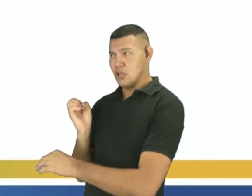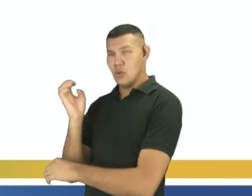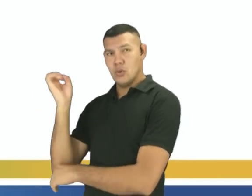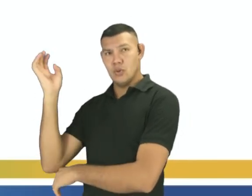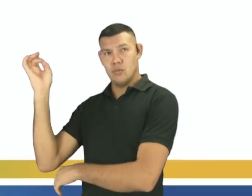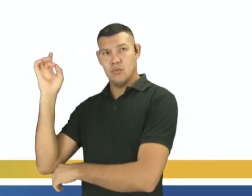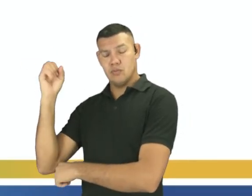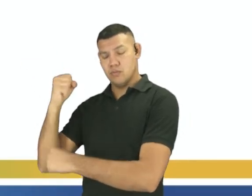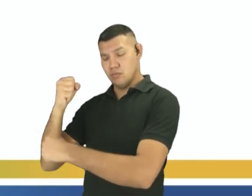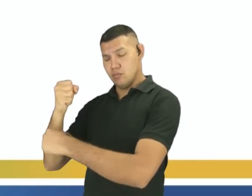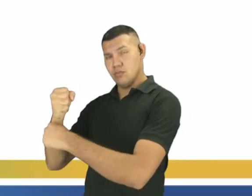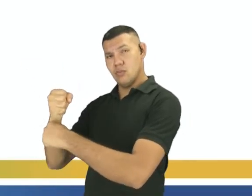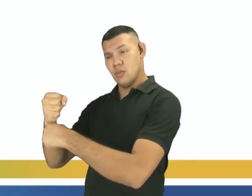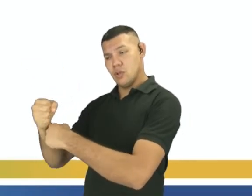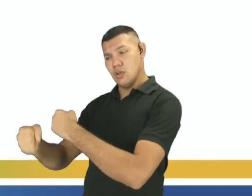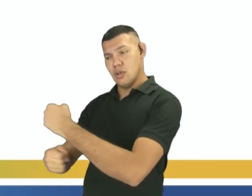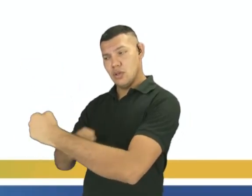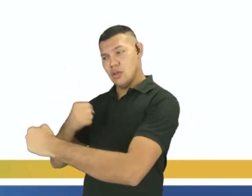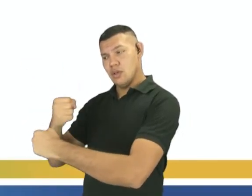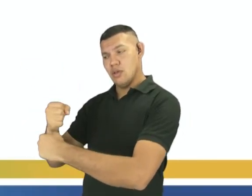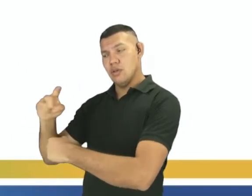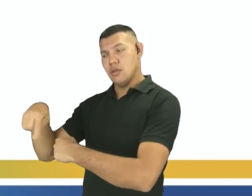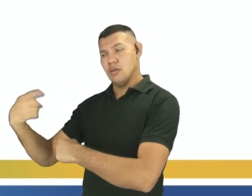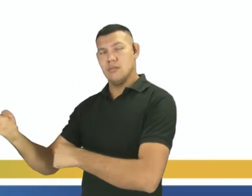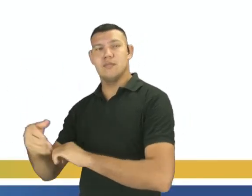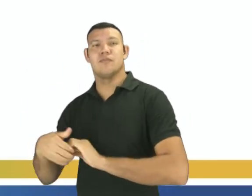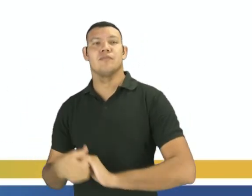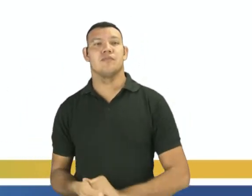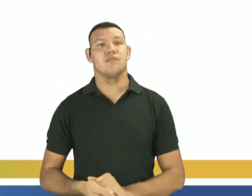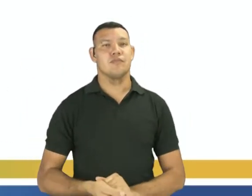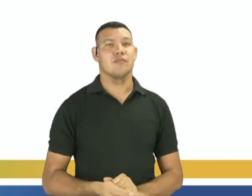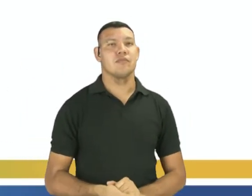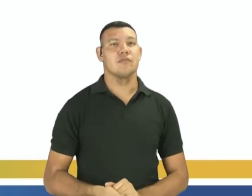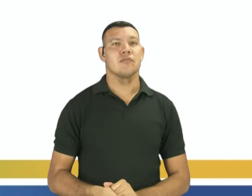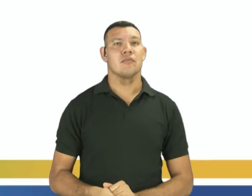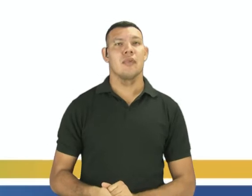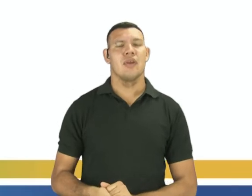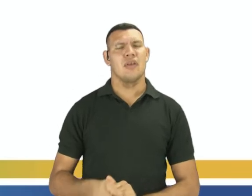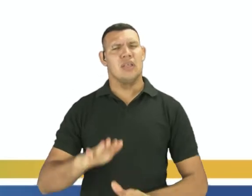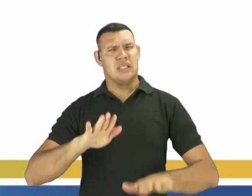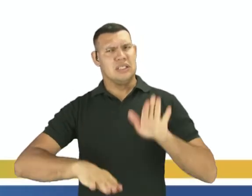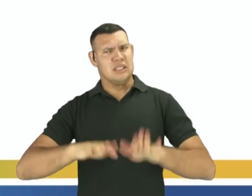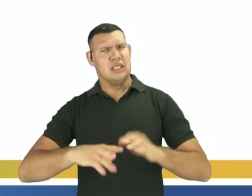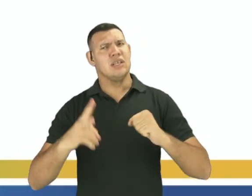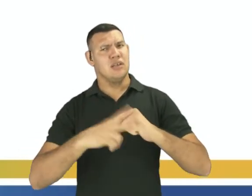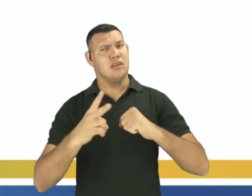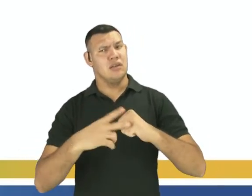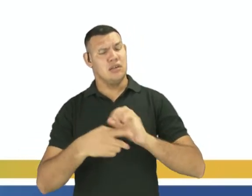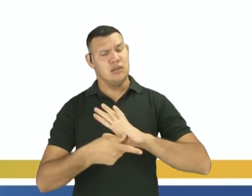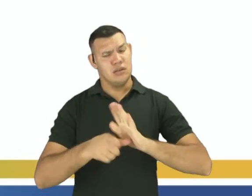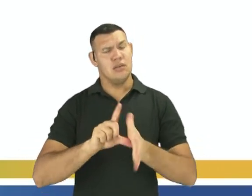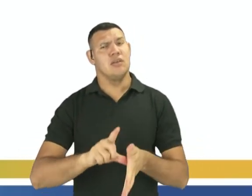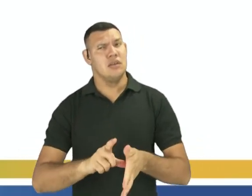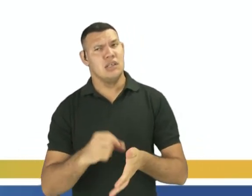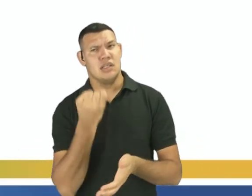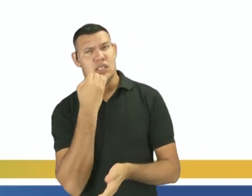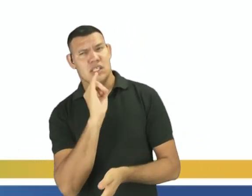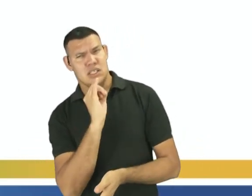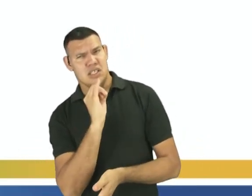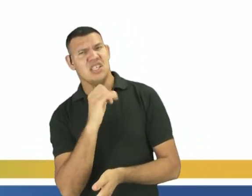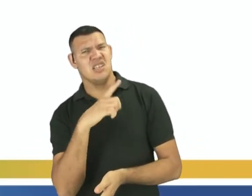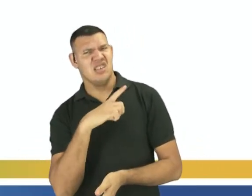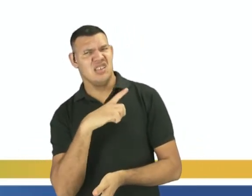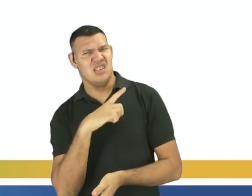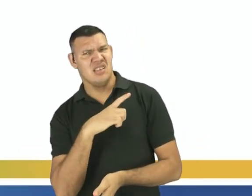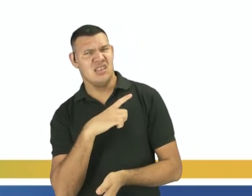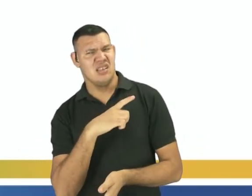ing, vai going, o find vai finding, stay vai staying, mas depende do verbo que vem anterior. Se for algum daqueles verbos que nós vimos